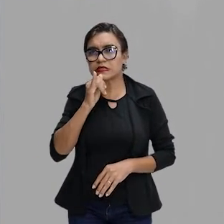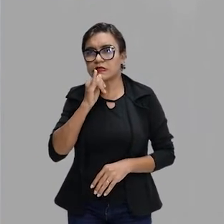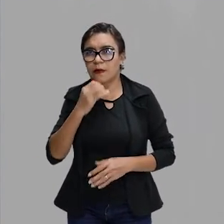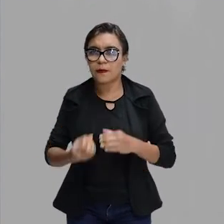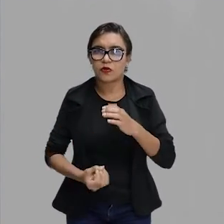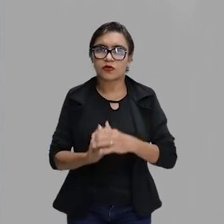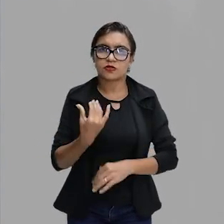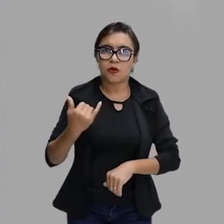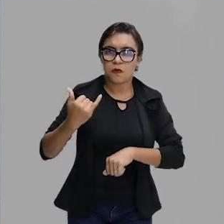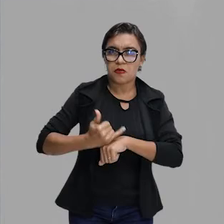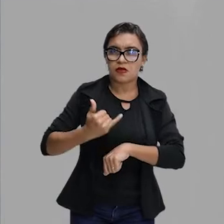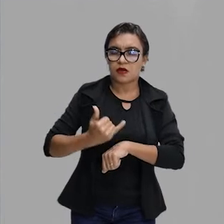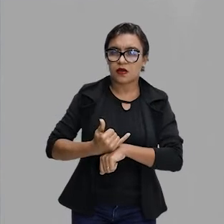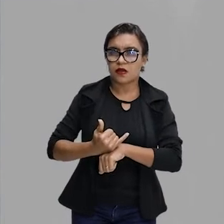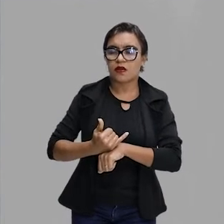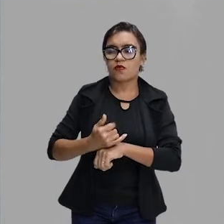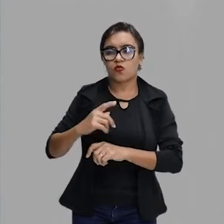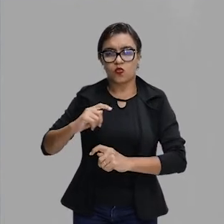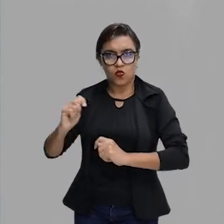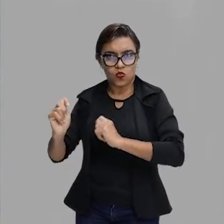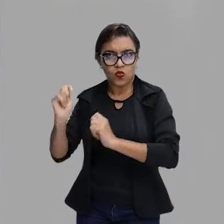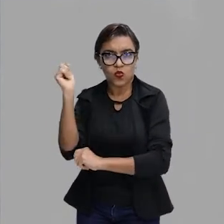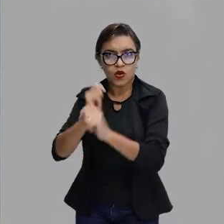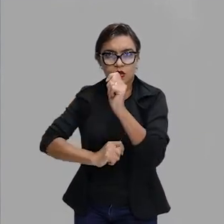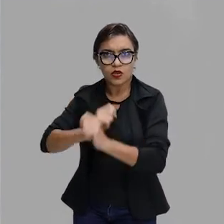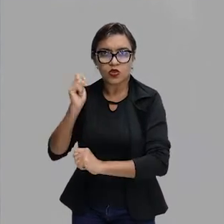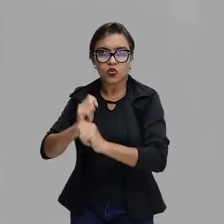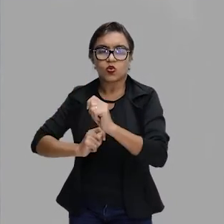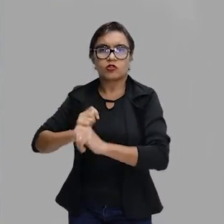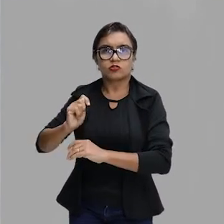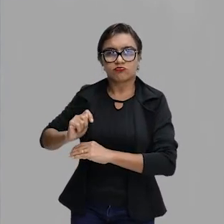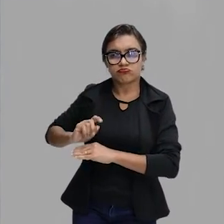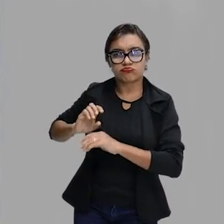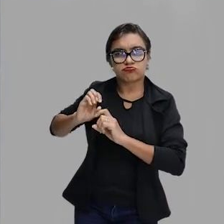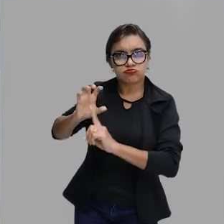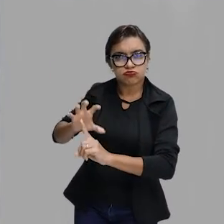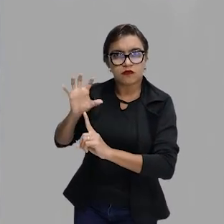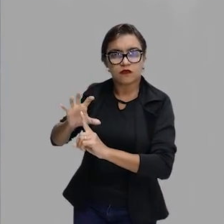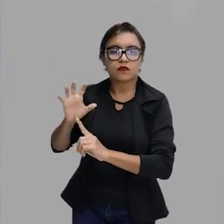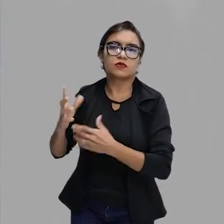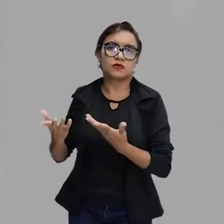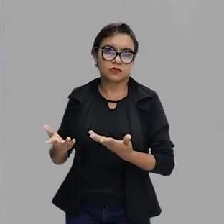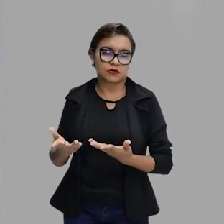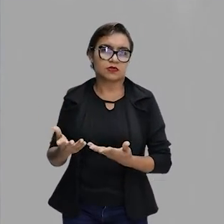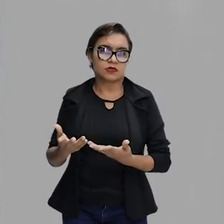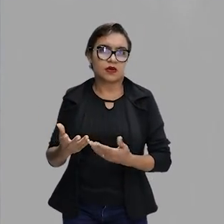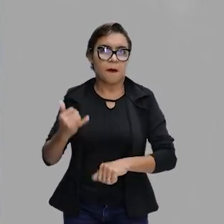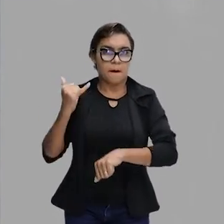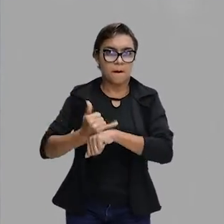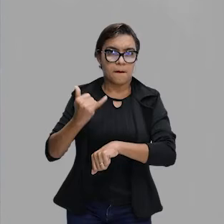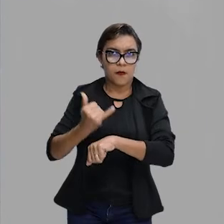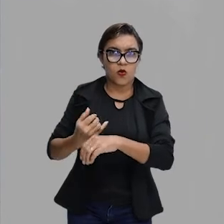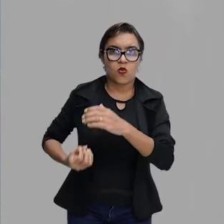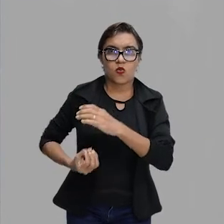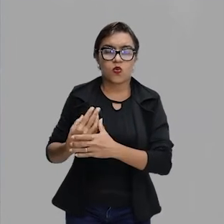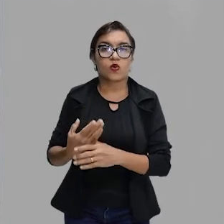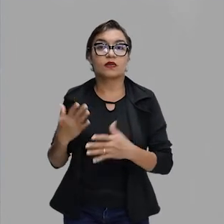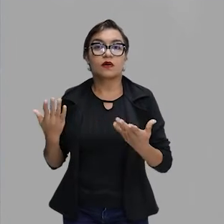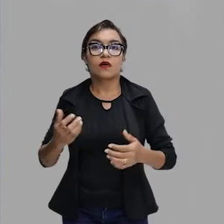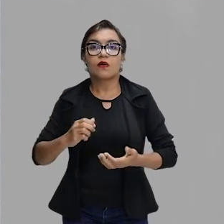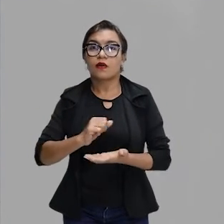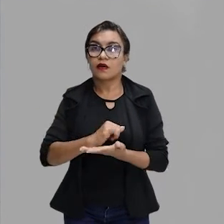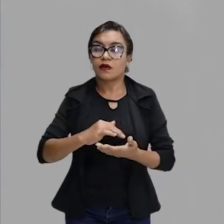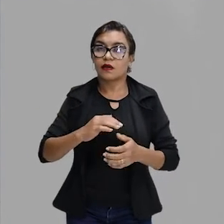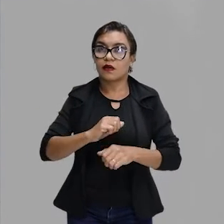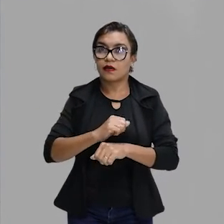vai ser justamente para abastecer as indústrias para a produção dos nossos bens de consumo, produção de ferro, por exemplo, beleza? E as atividades extrativistas